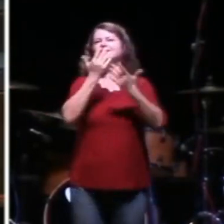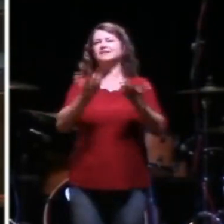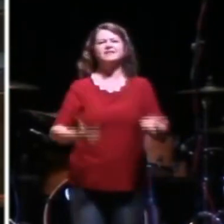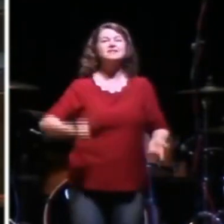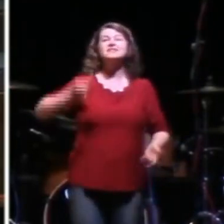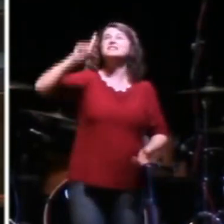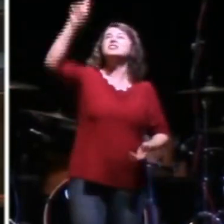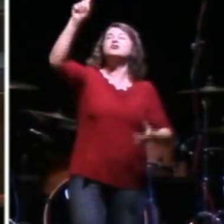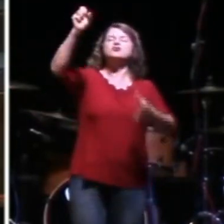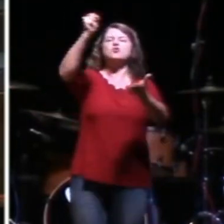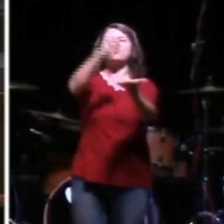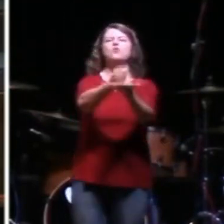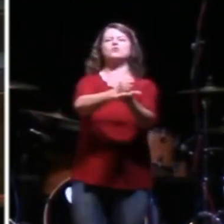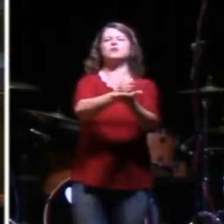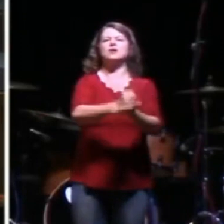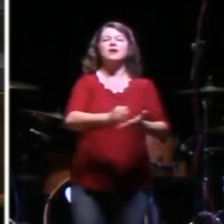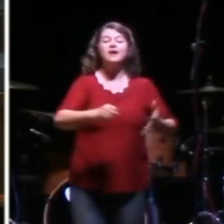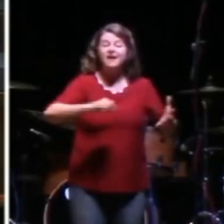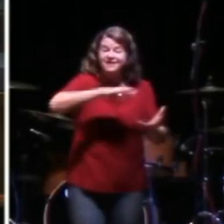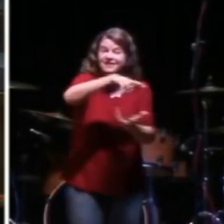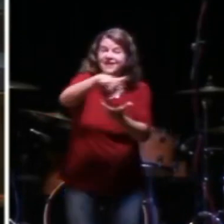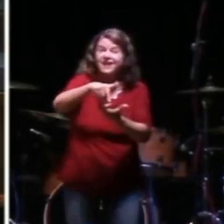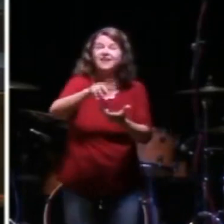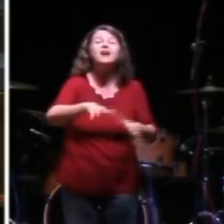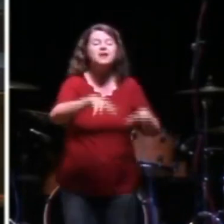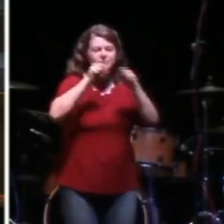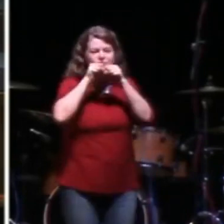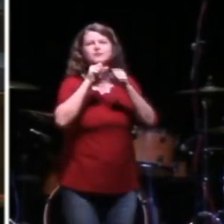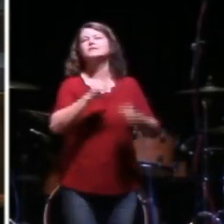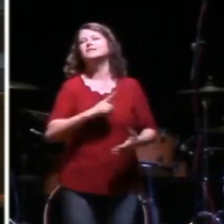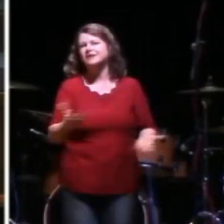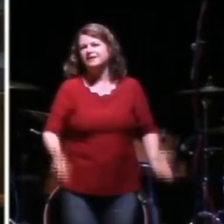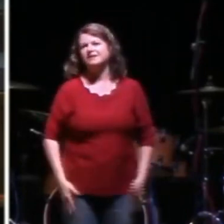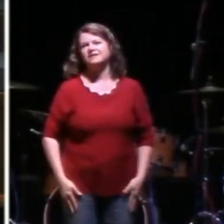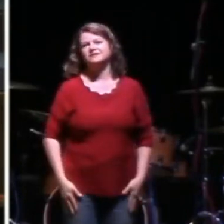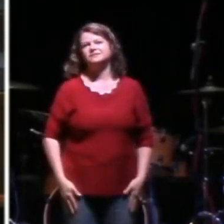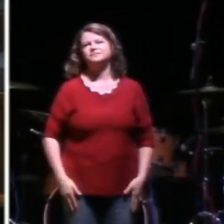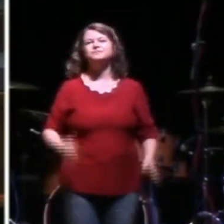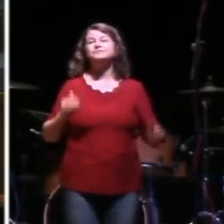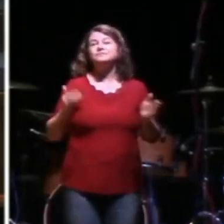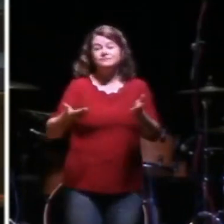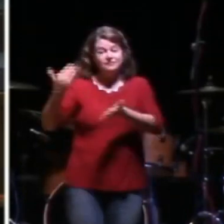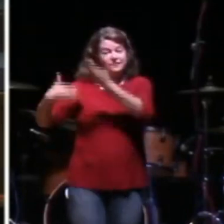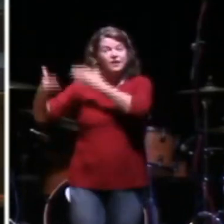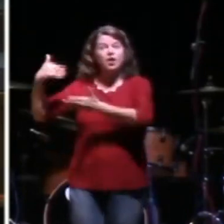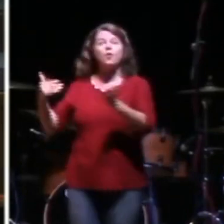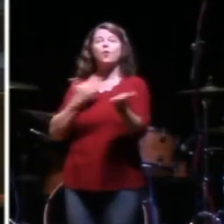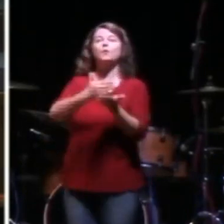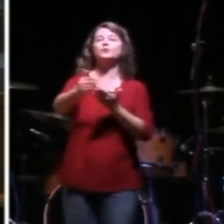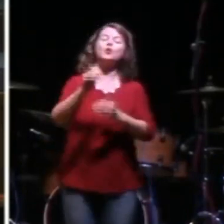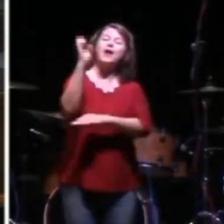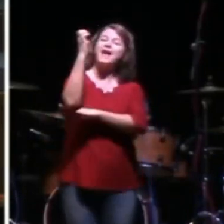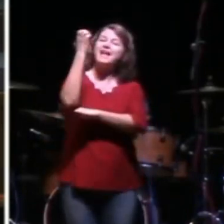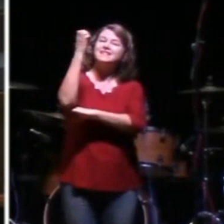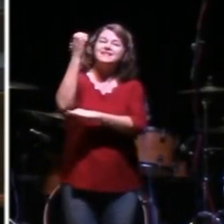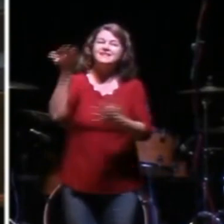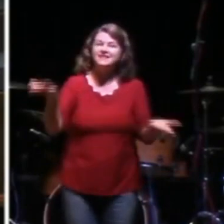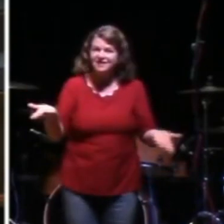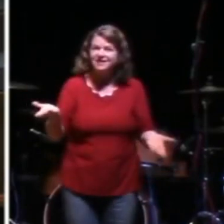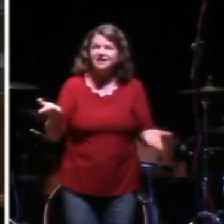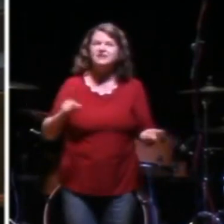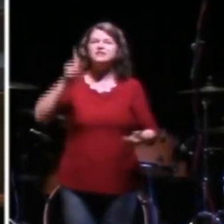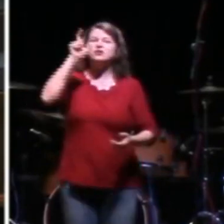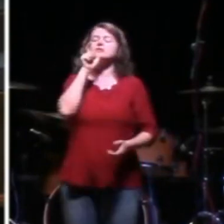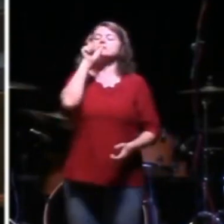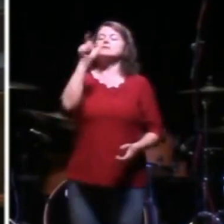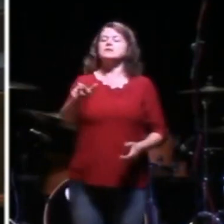amaldiçoada que atenda isso desde o éden quando deus diz maldita é a terra ali no pecado a